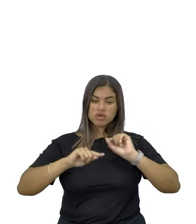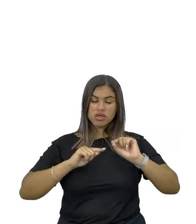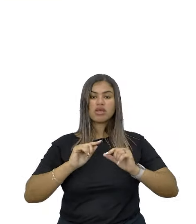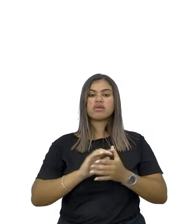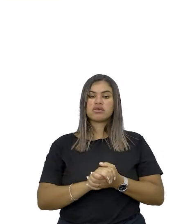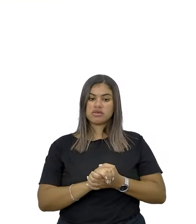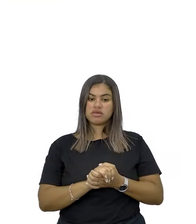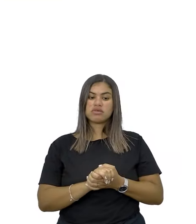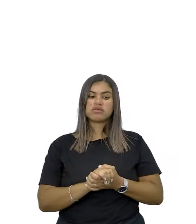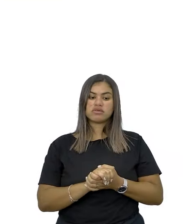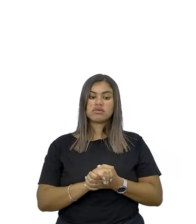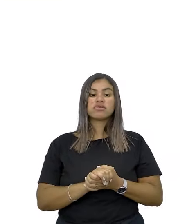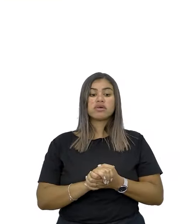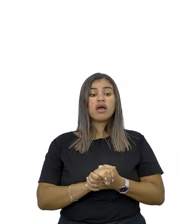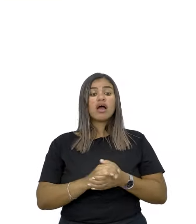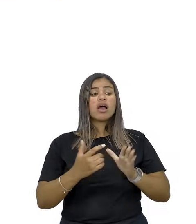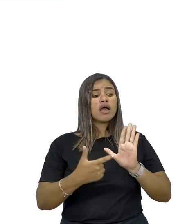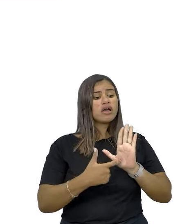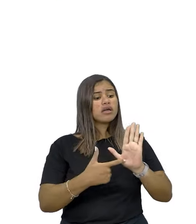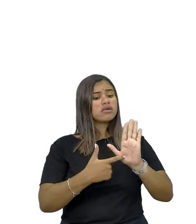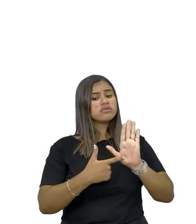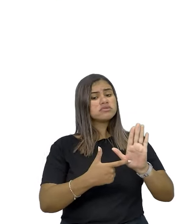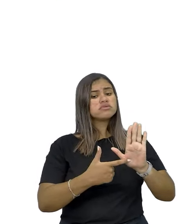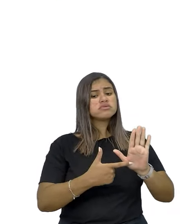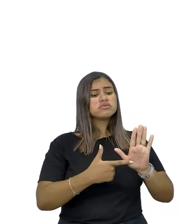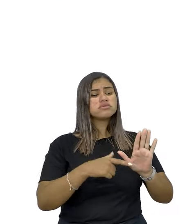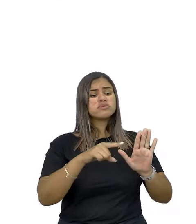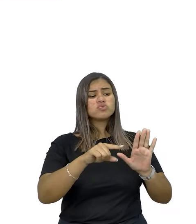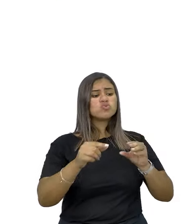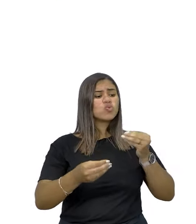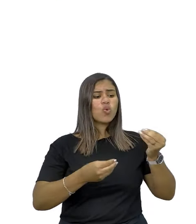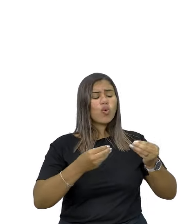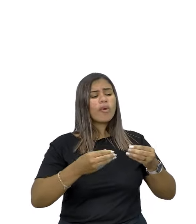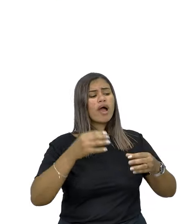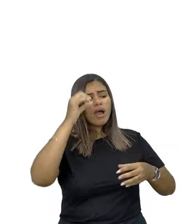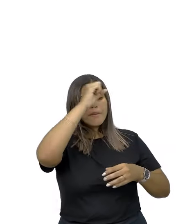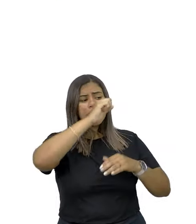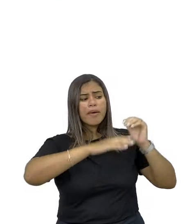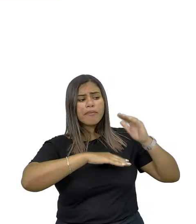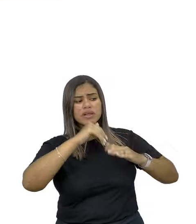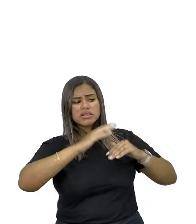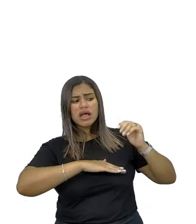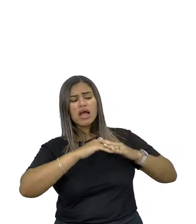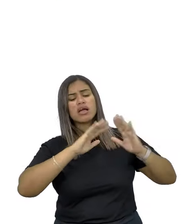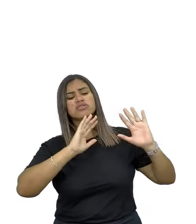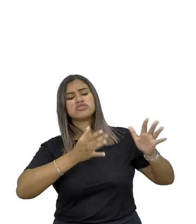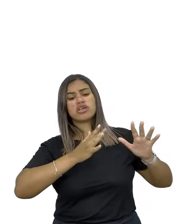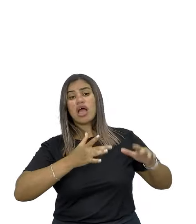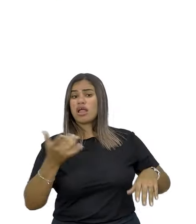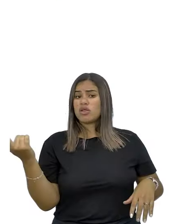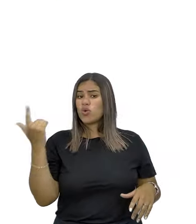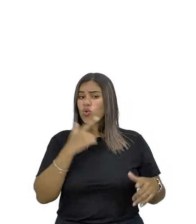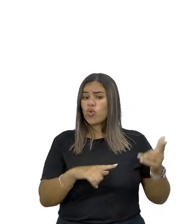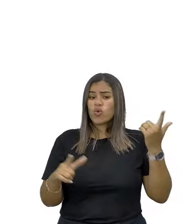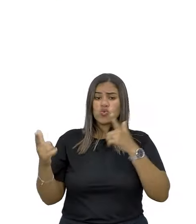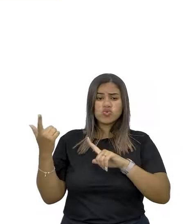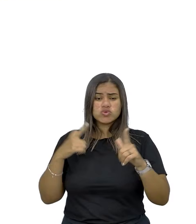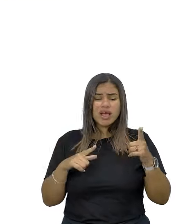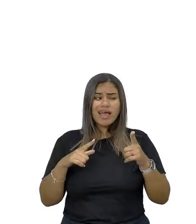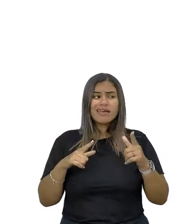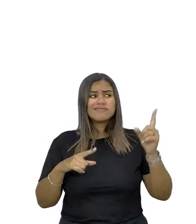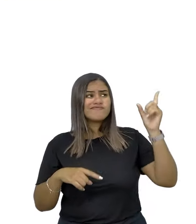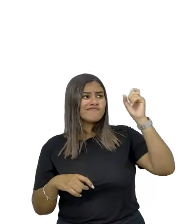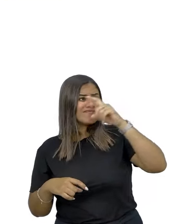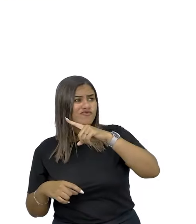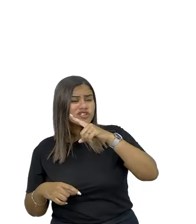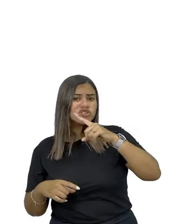que o meu aluno apresenta? Quais são os conhecimentos que ele tem dessa habilidade? Será que o meu aluno dá conta de tudo? Será que ele tem mais dificuldade?